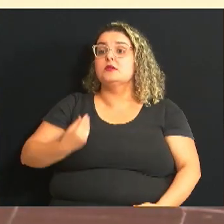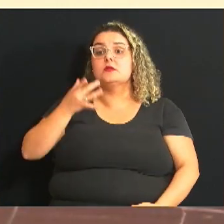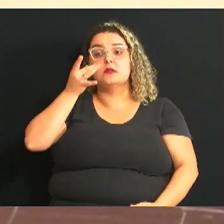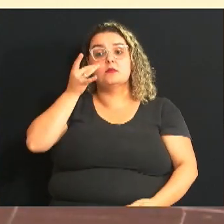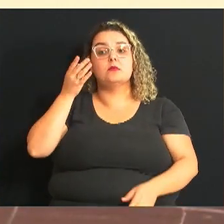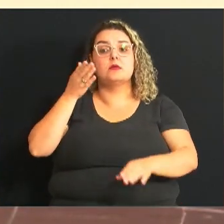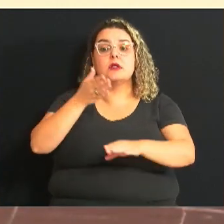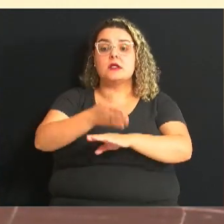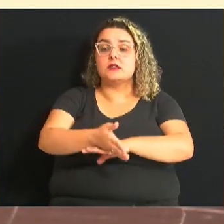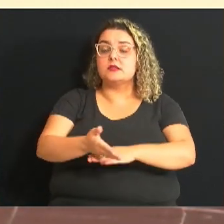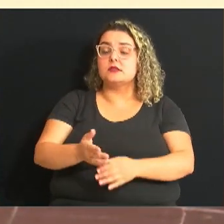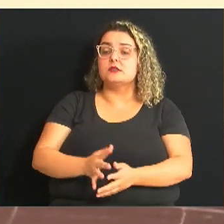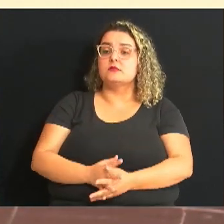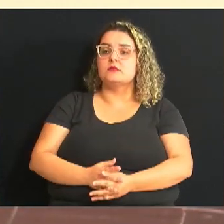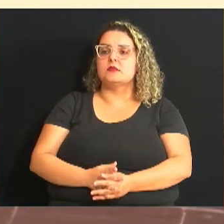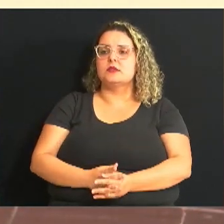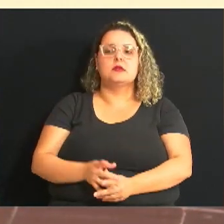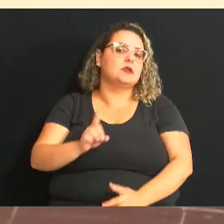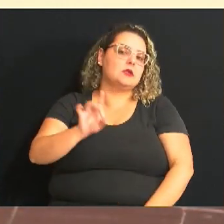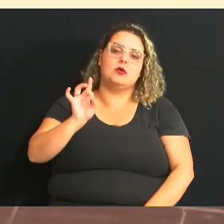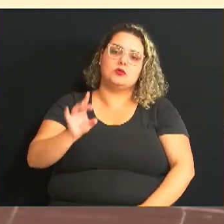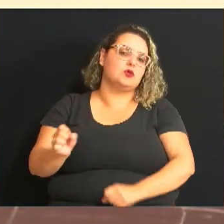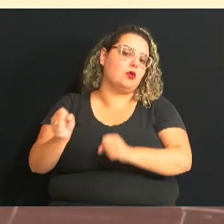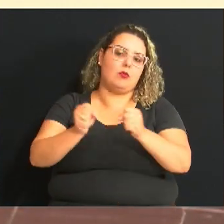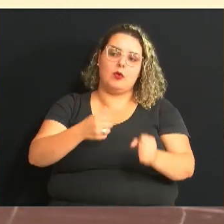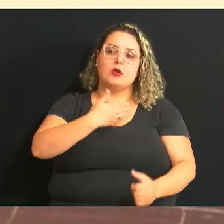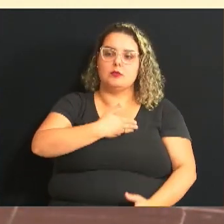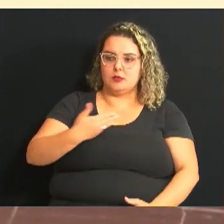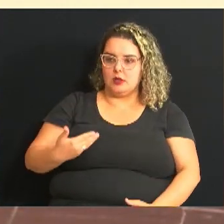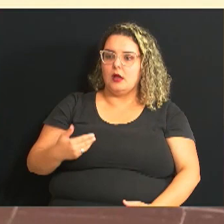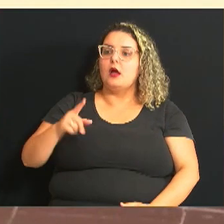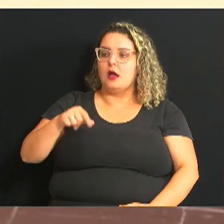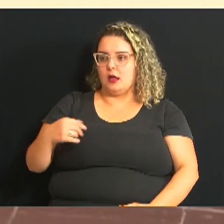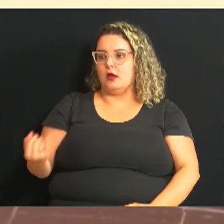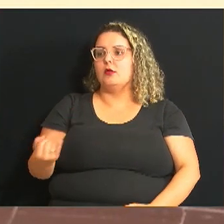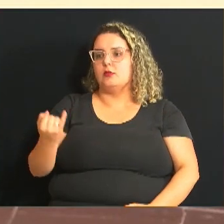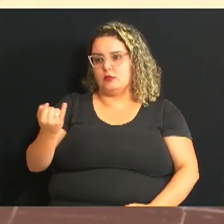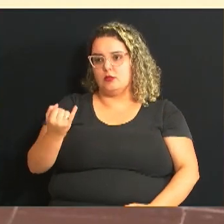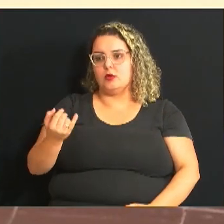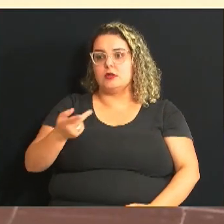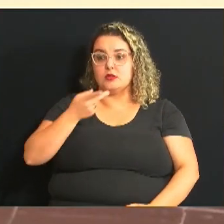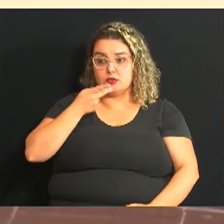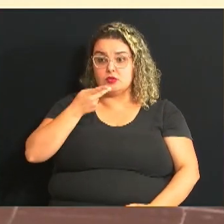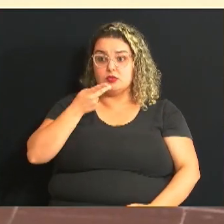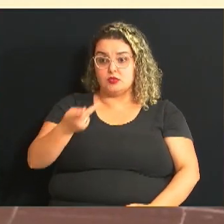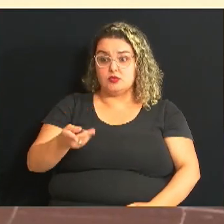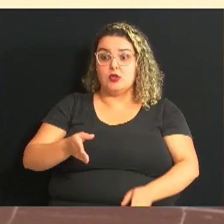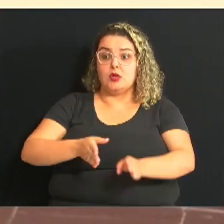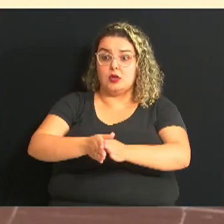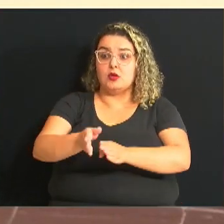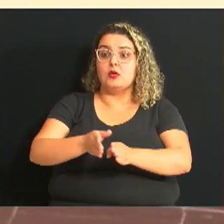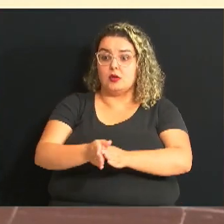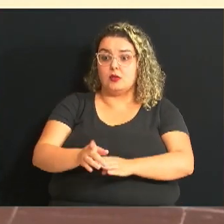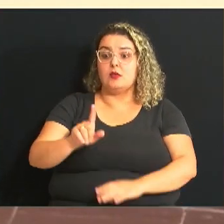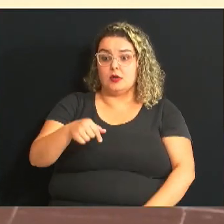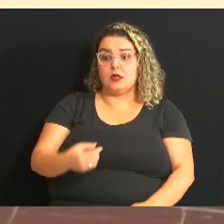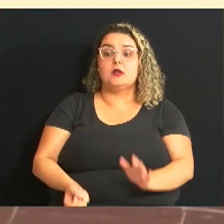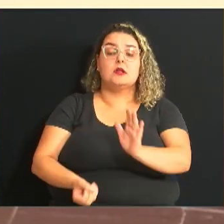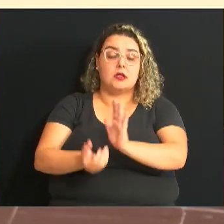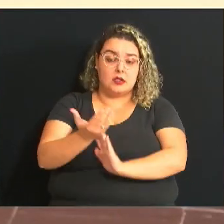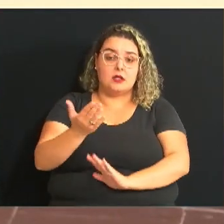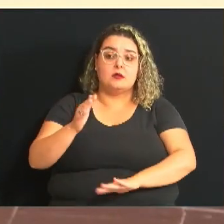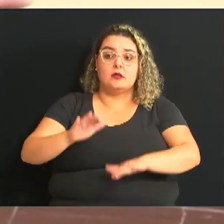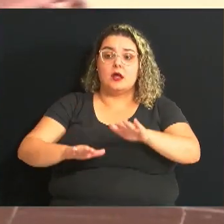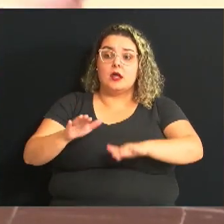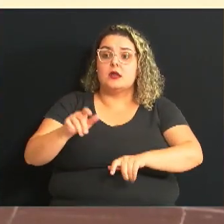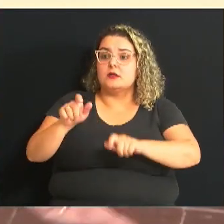participando, não é somente o poder público. Então, isso também é importante salientar, que o conselho ele é formado assim, muitas vezes as pessoas